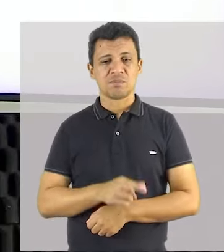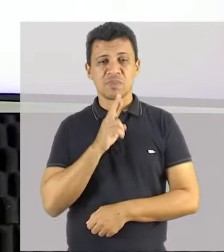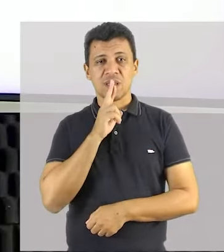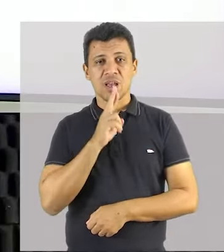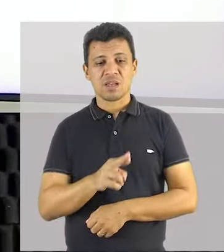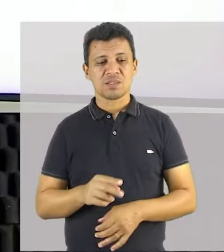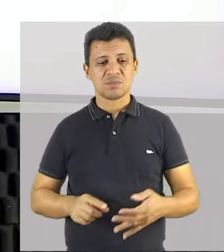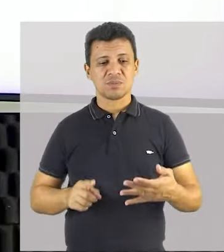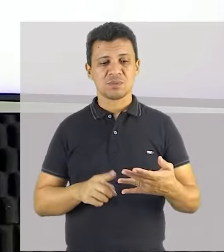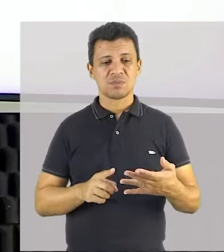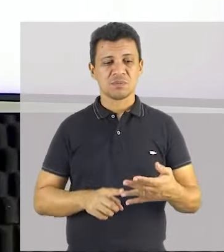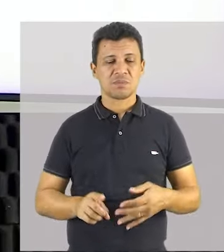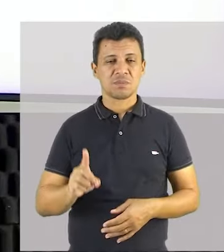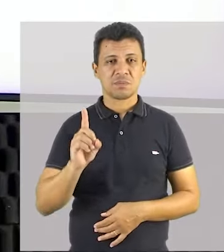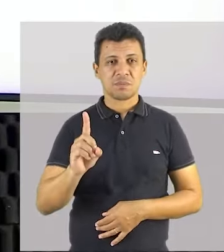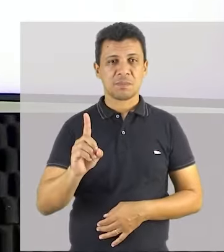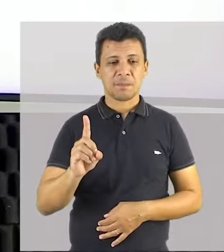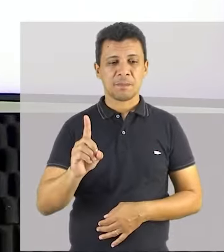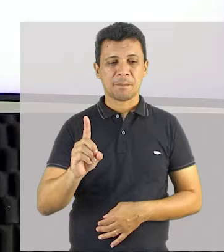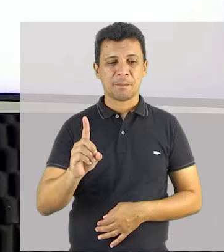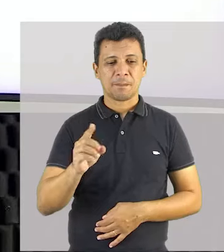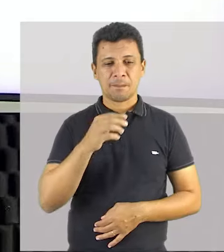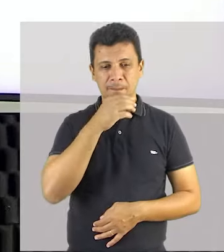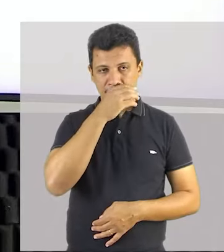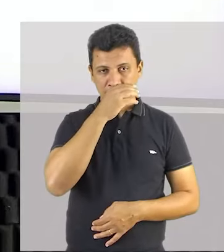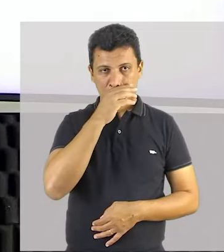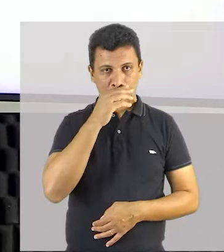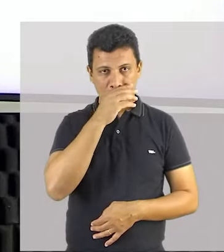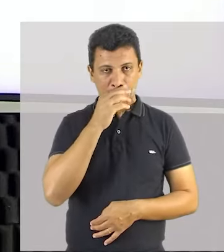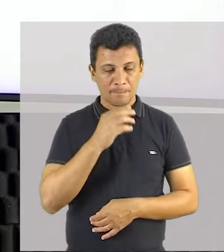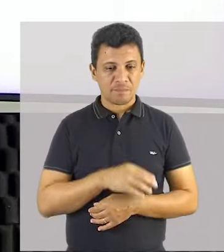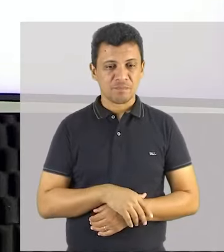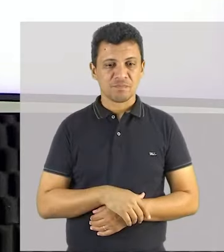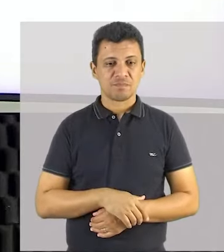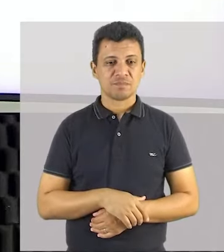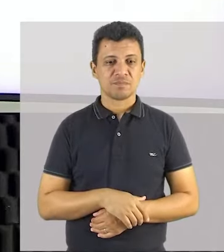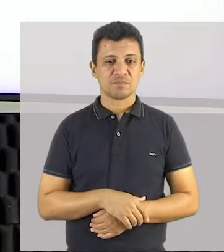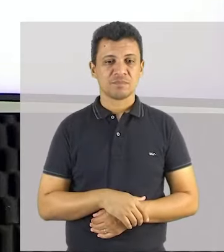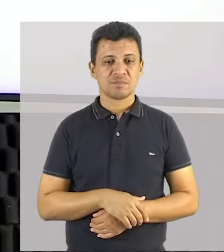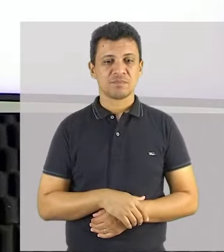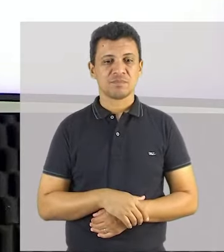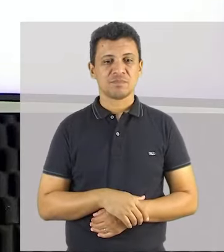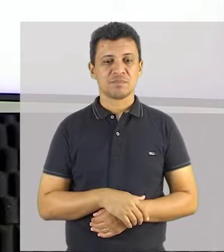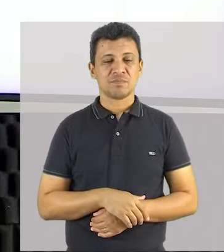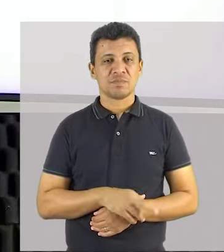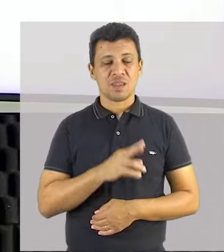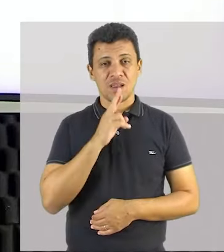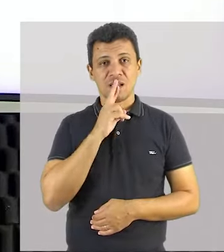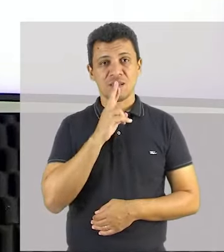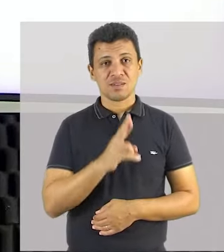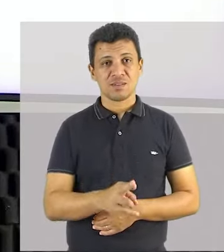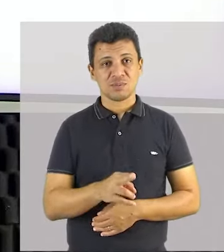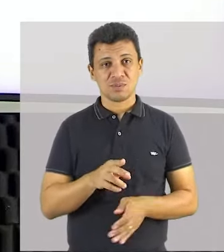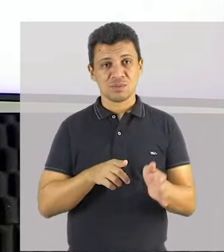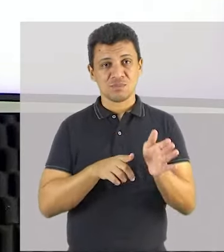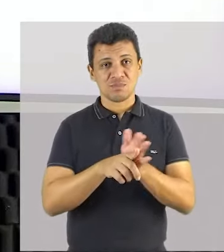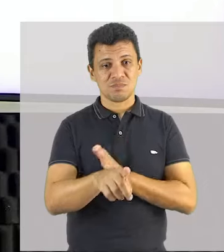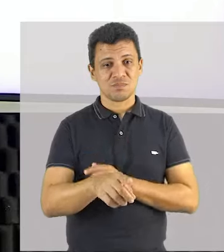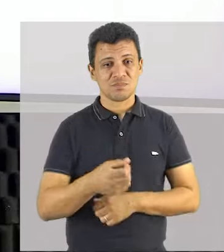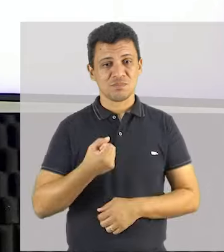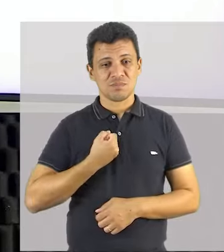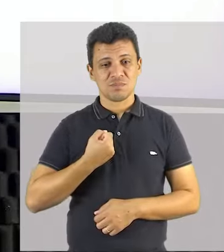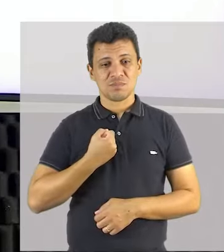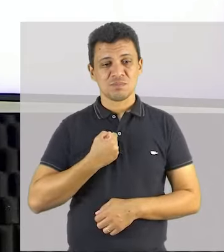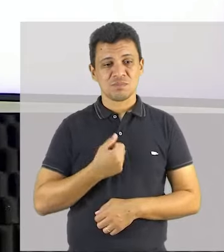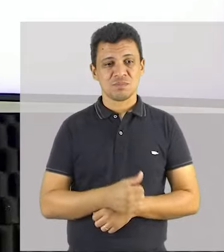D é a a a opção né que responde aí a nossa questão